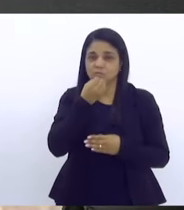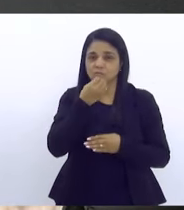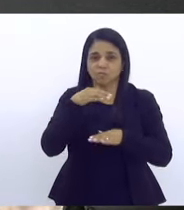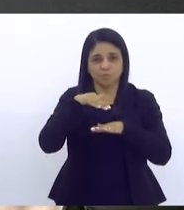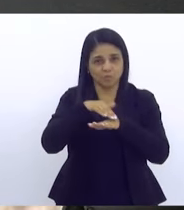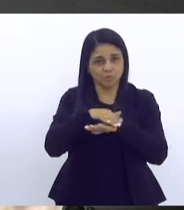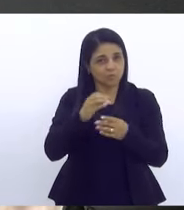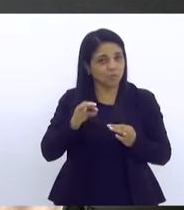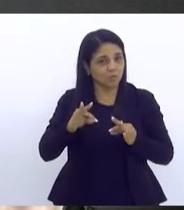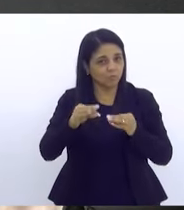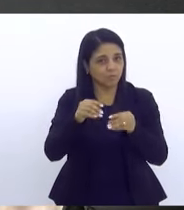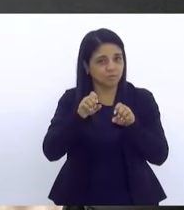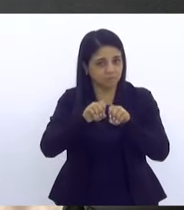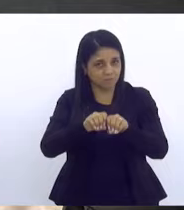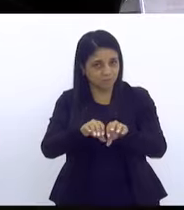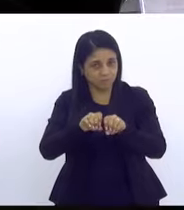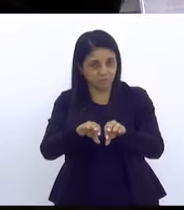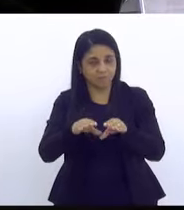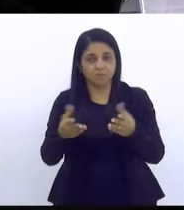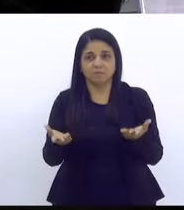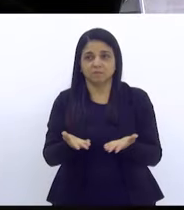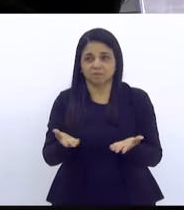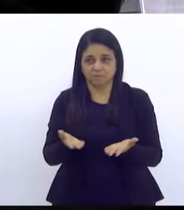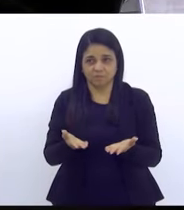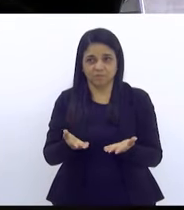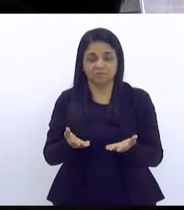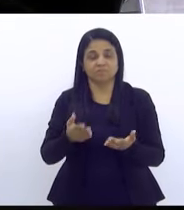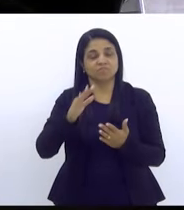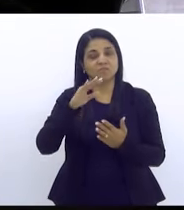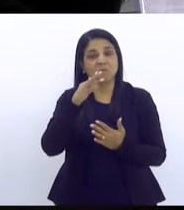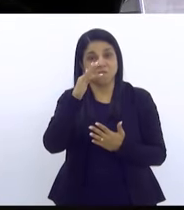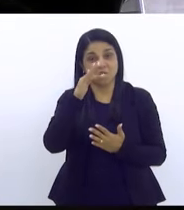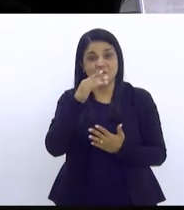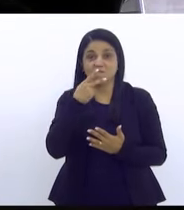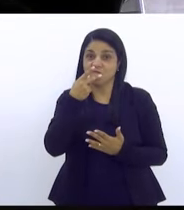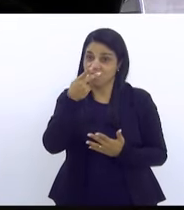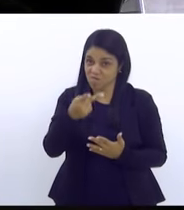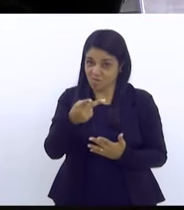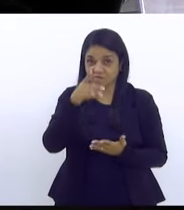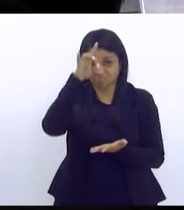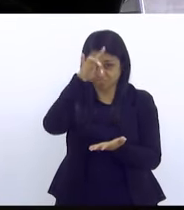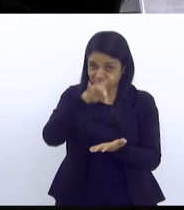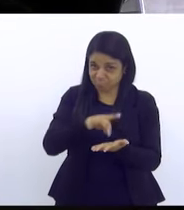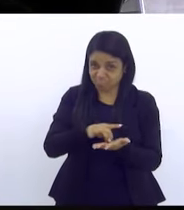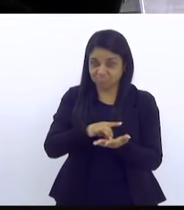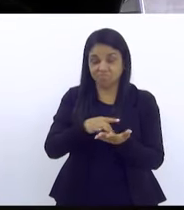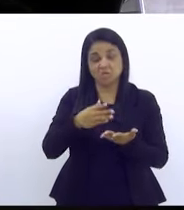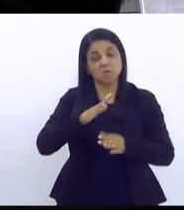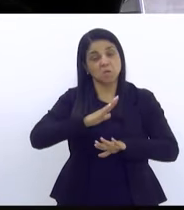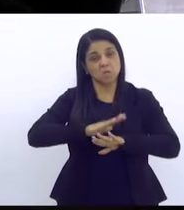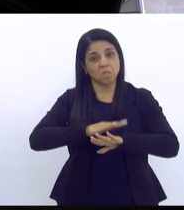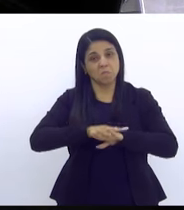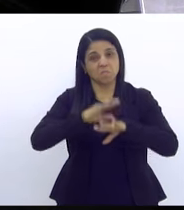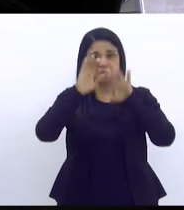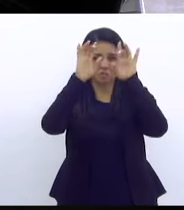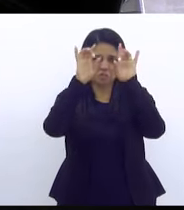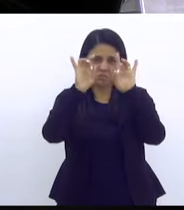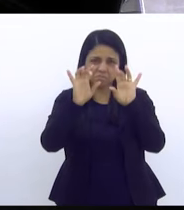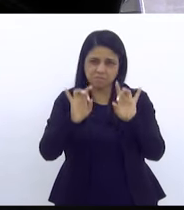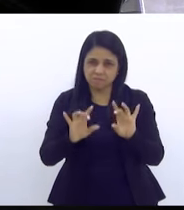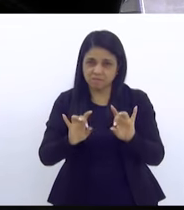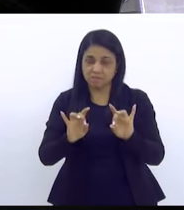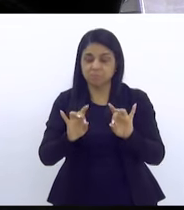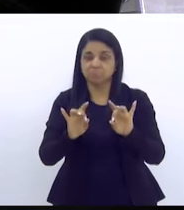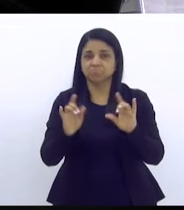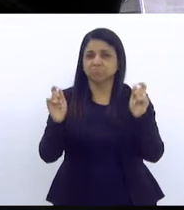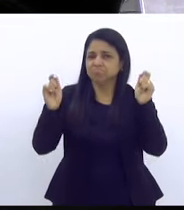educadoras, a todos que estão aqui. Eu confesso que, para mim, é um momento muito especial.